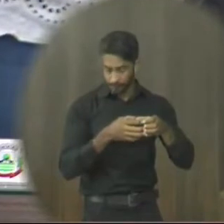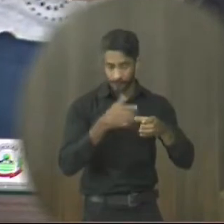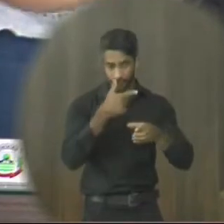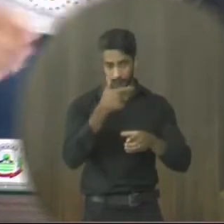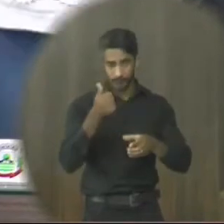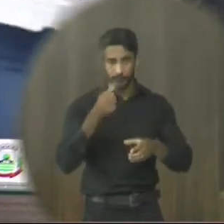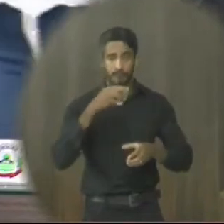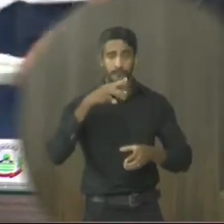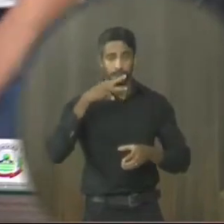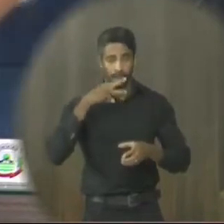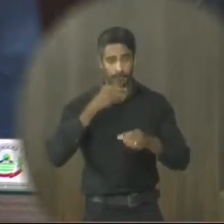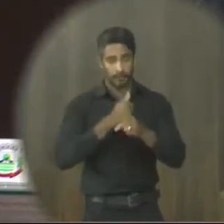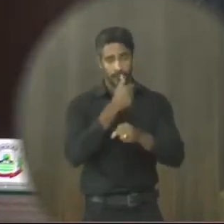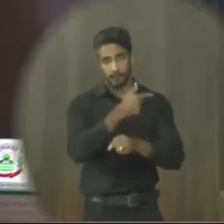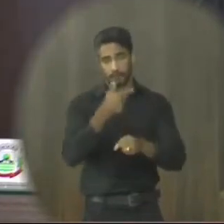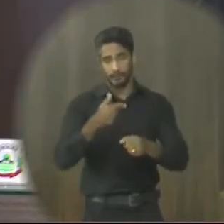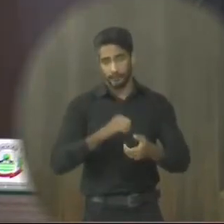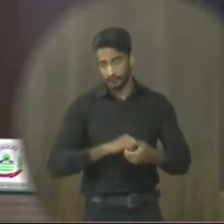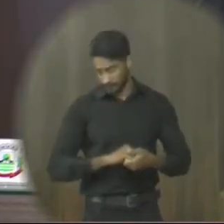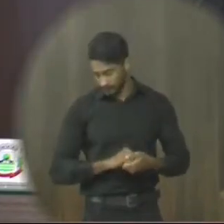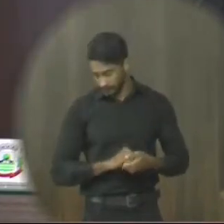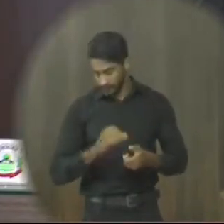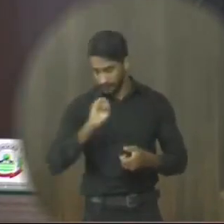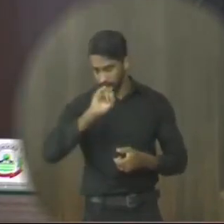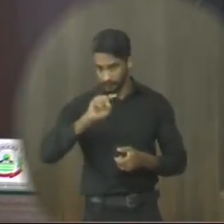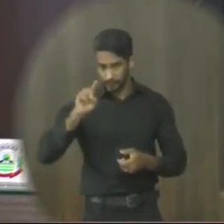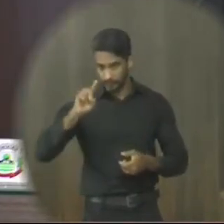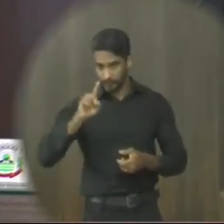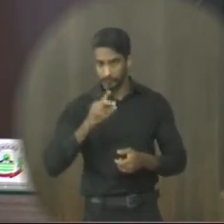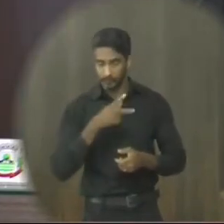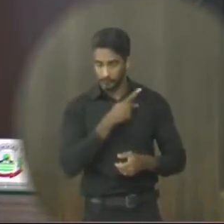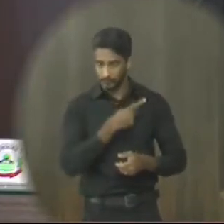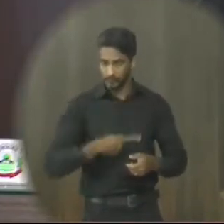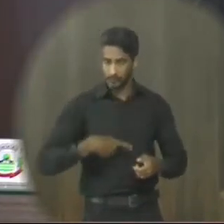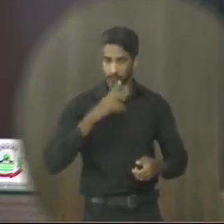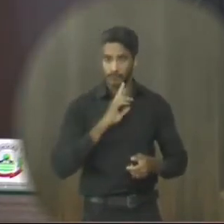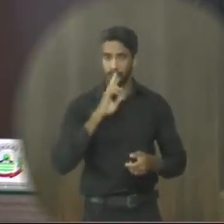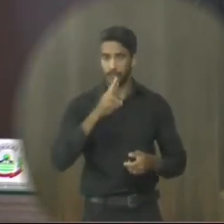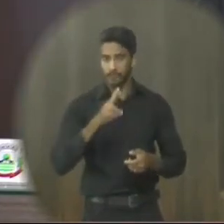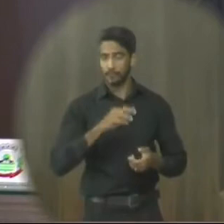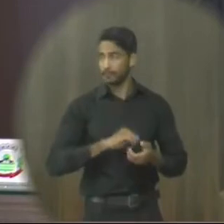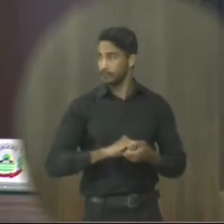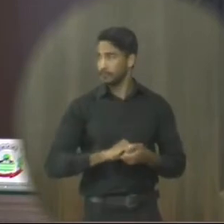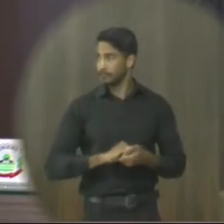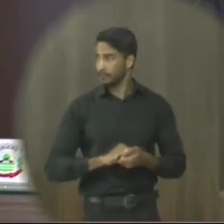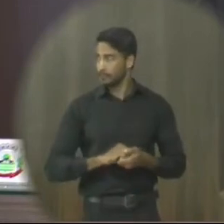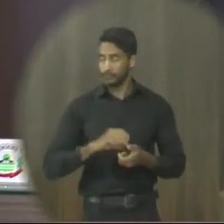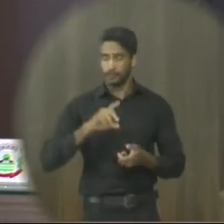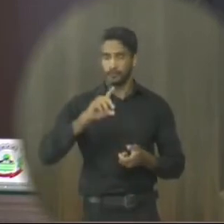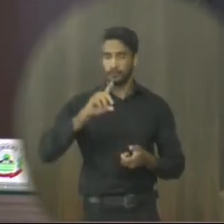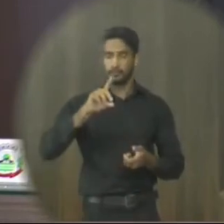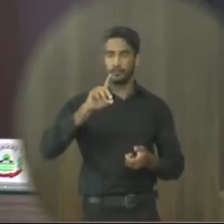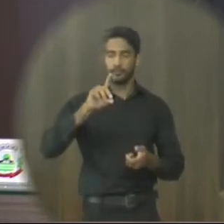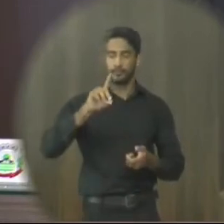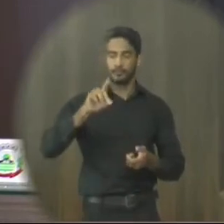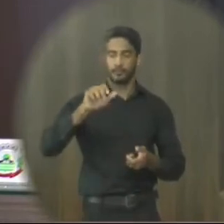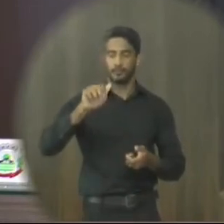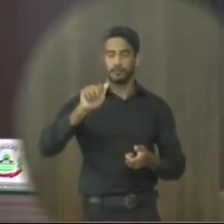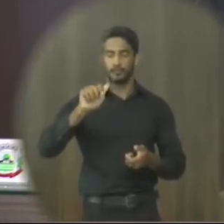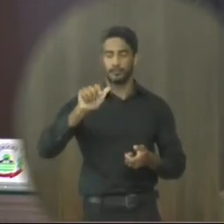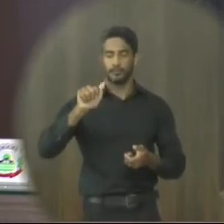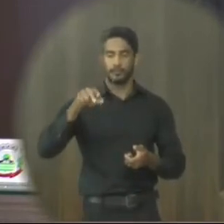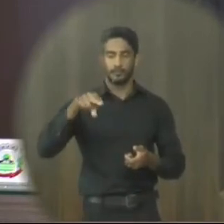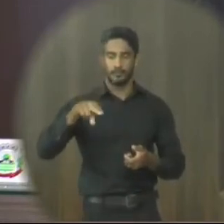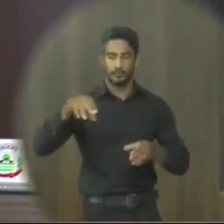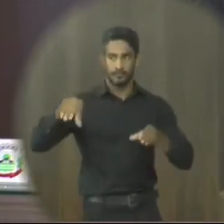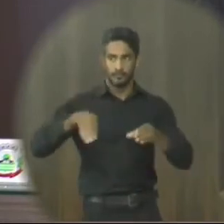Sala de comissão, 21 de março de 2022. José Tarcísio Mendes, presidente, relator. E Darlan Miranda dos Reis,